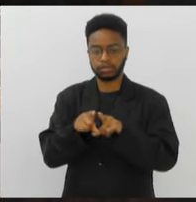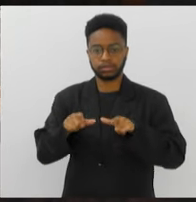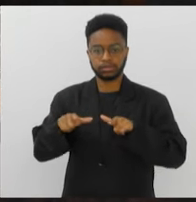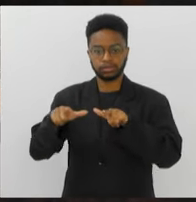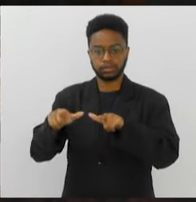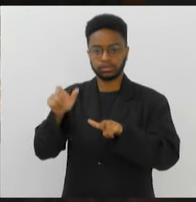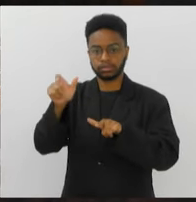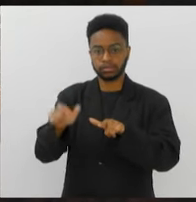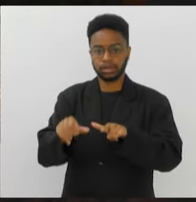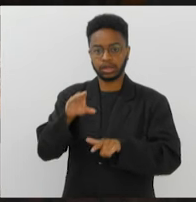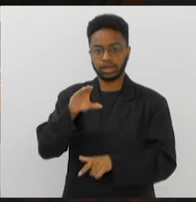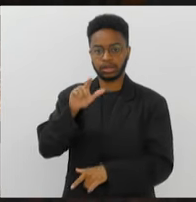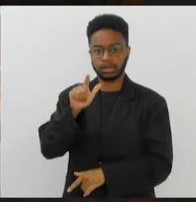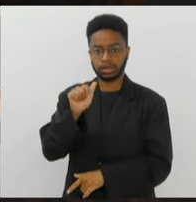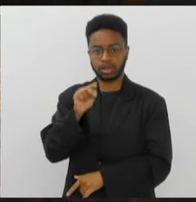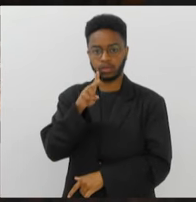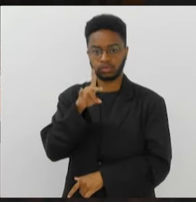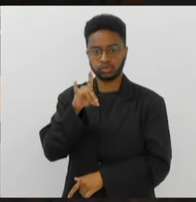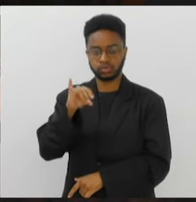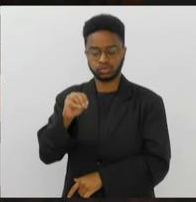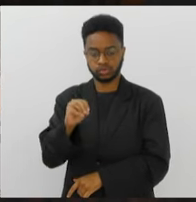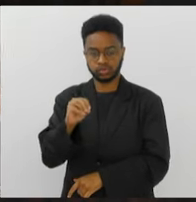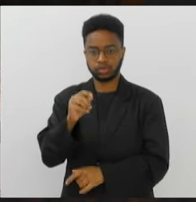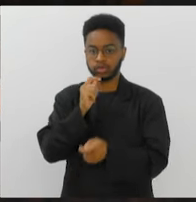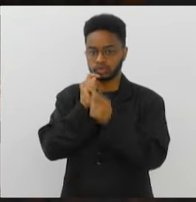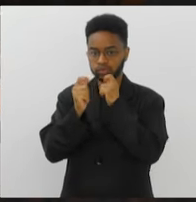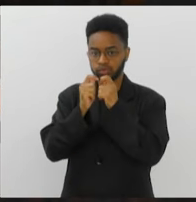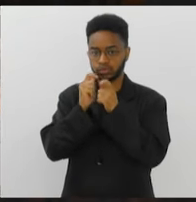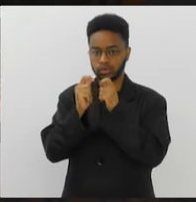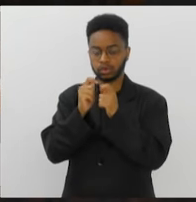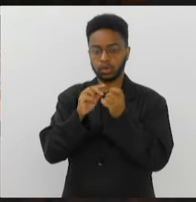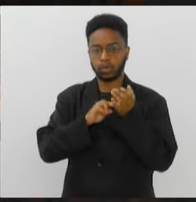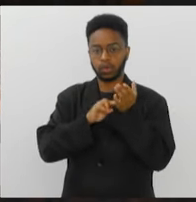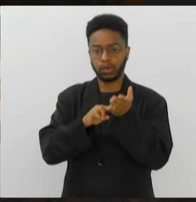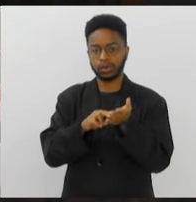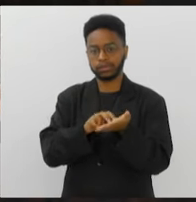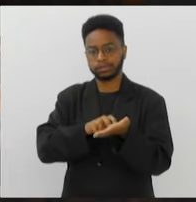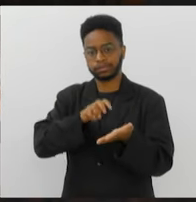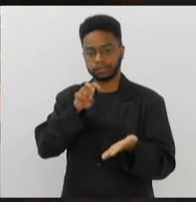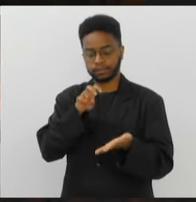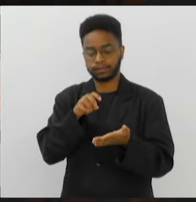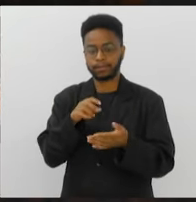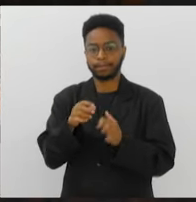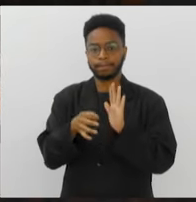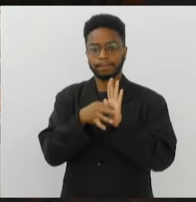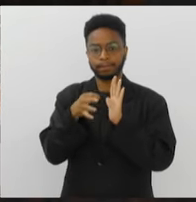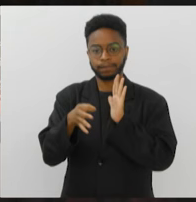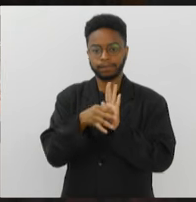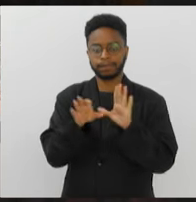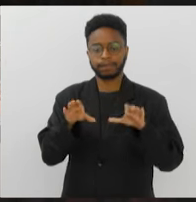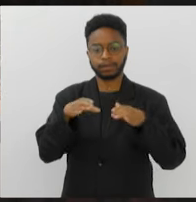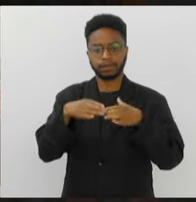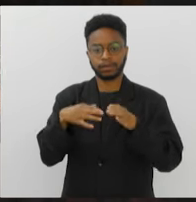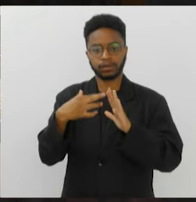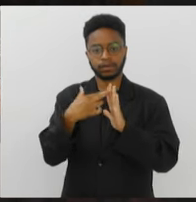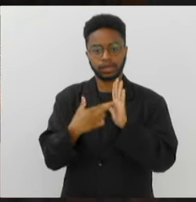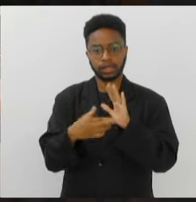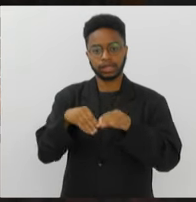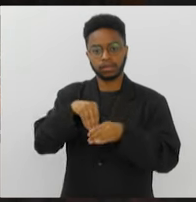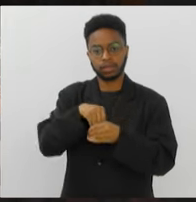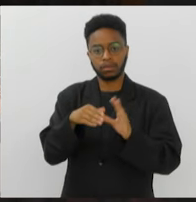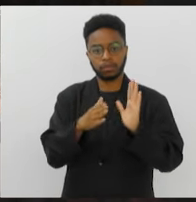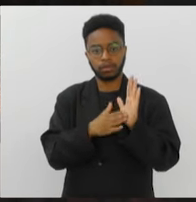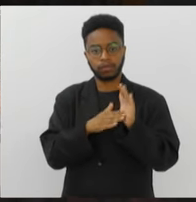ao senhor Cláudio Magna Vita, jornalista do Correio da Manhã. Parecer da Comissão de Normas Internas e